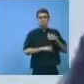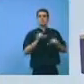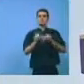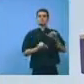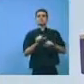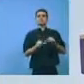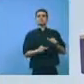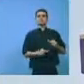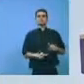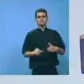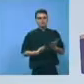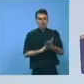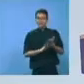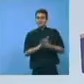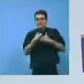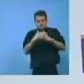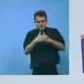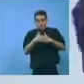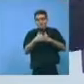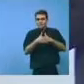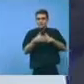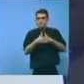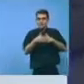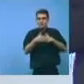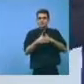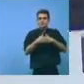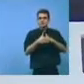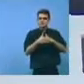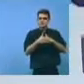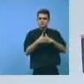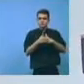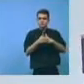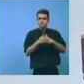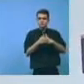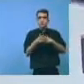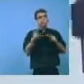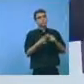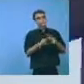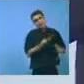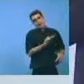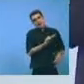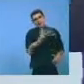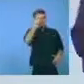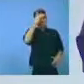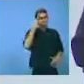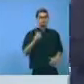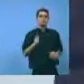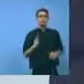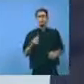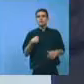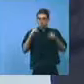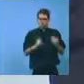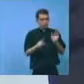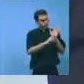profunda, amigo é aquele diante do qual eu posso rasgar meu coração, mostrar minha